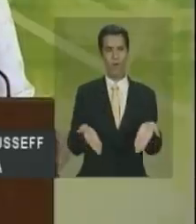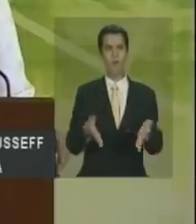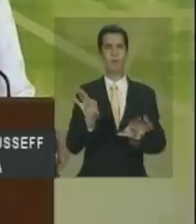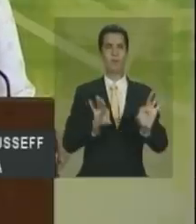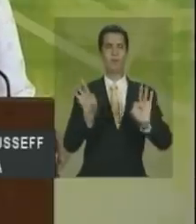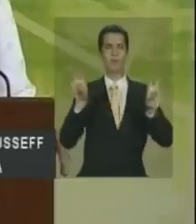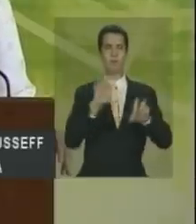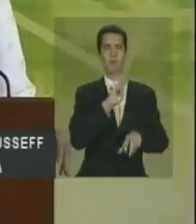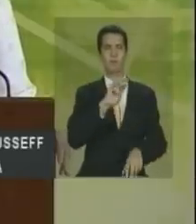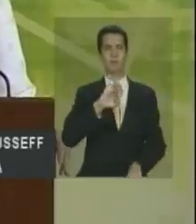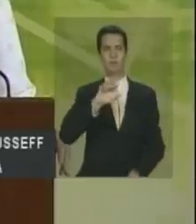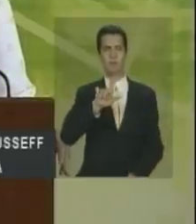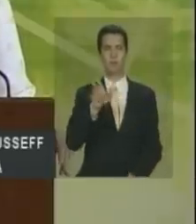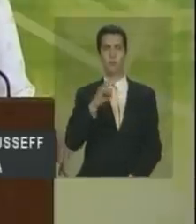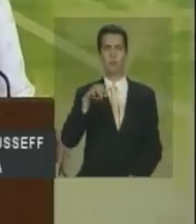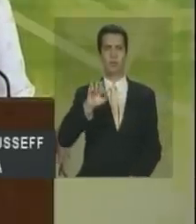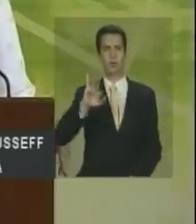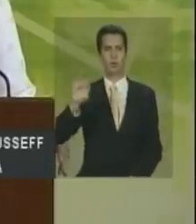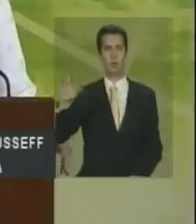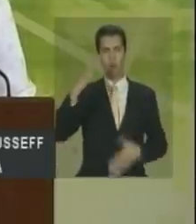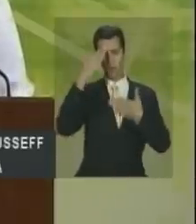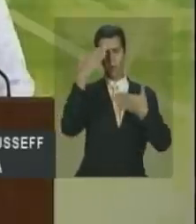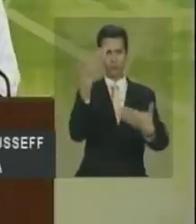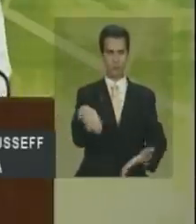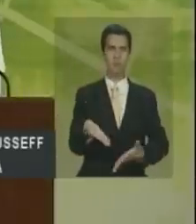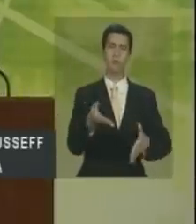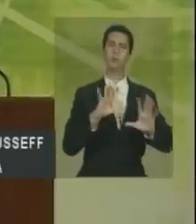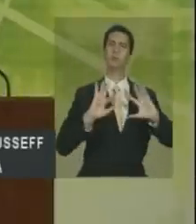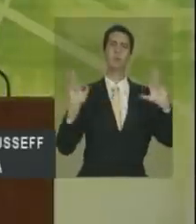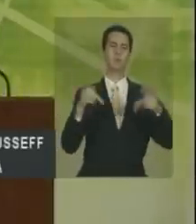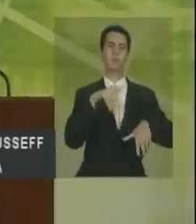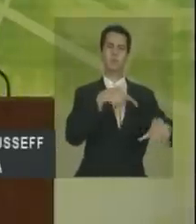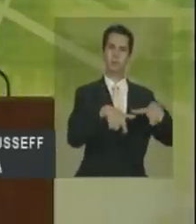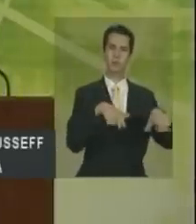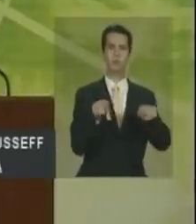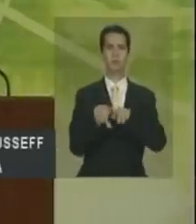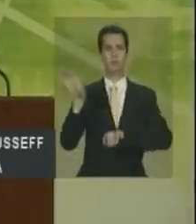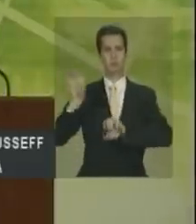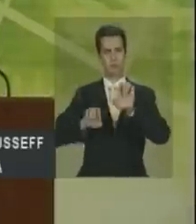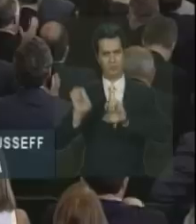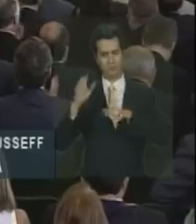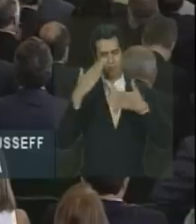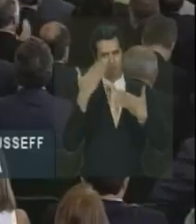Maior. Obrigada a todos, aos trabalhadores e aos empresários.